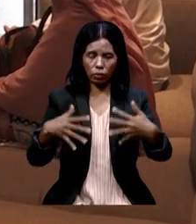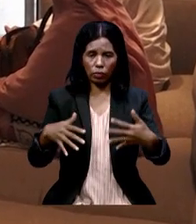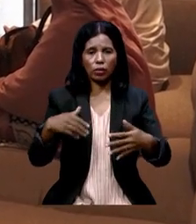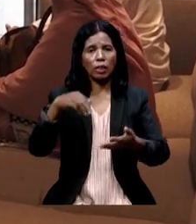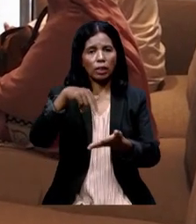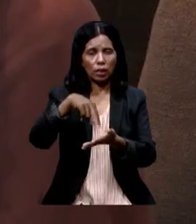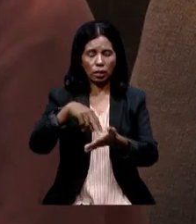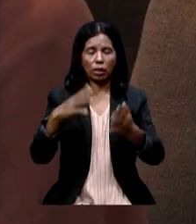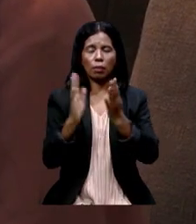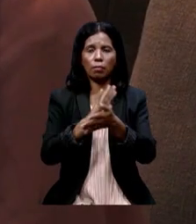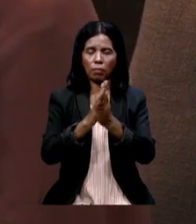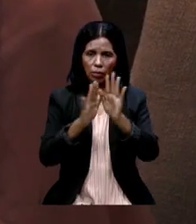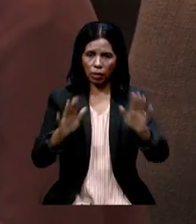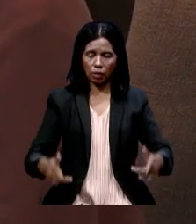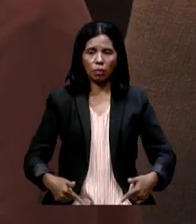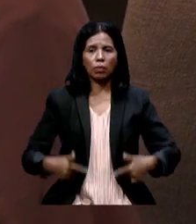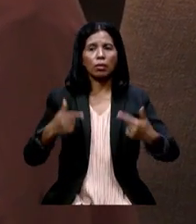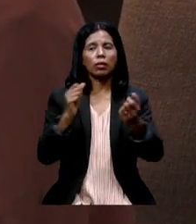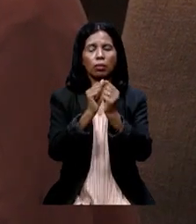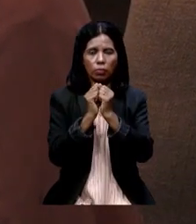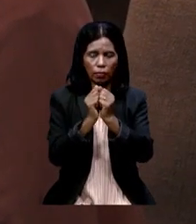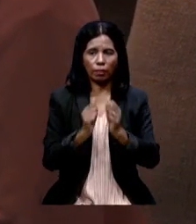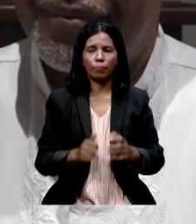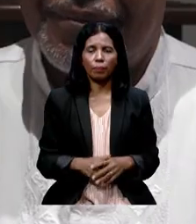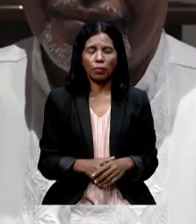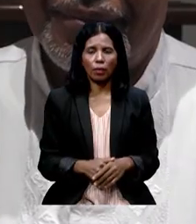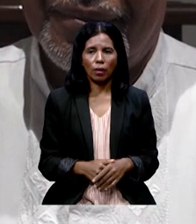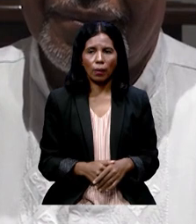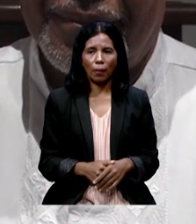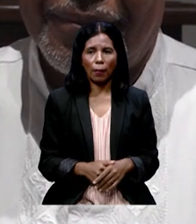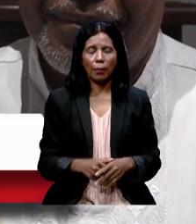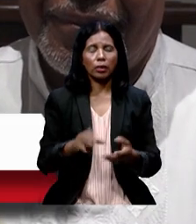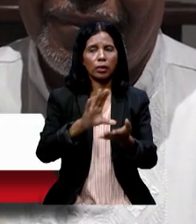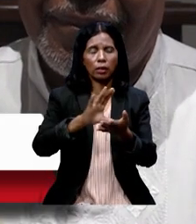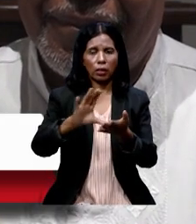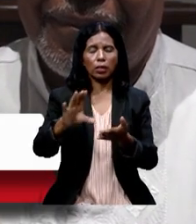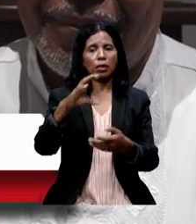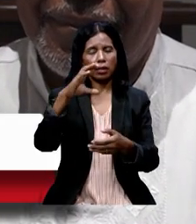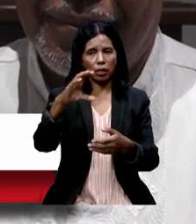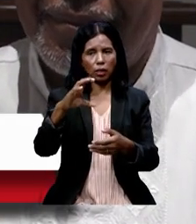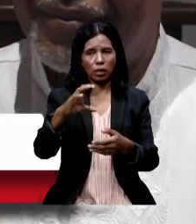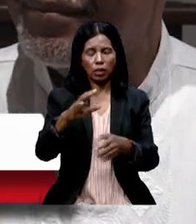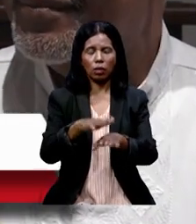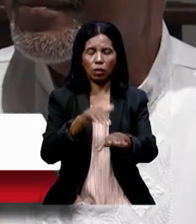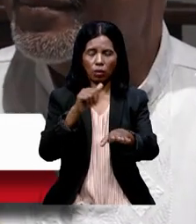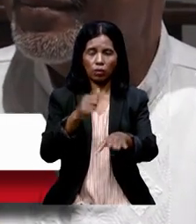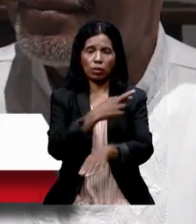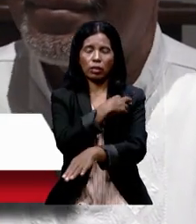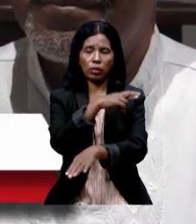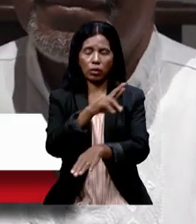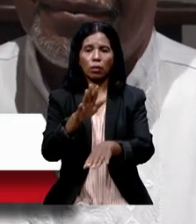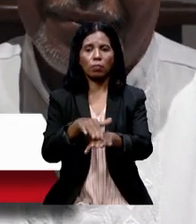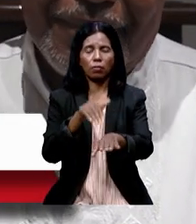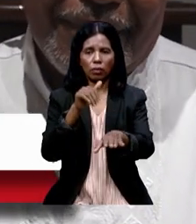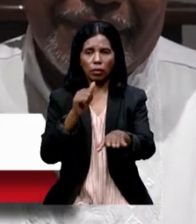hamutu e a harmonia laran. Chada da Santa Sé. E para mim é uma grande alegria acolher